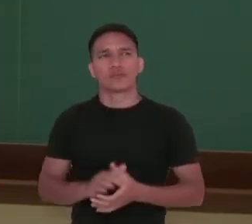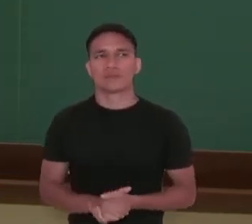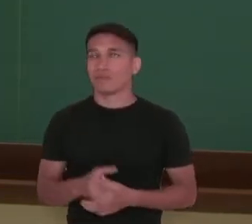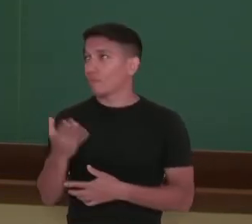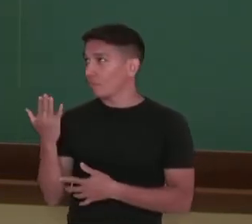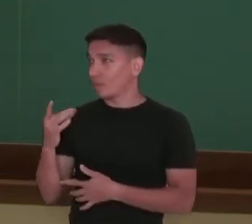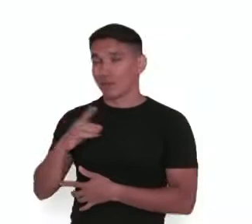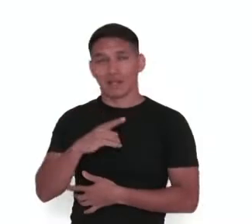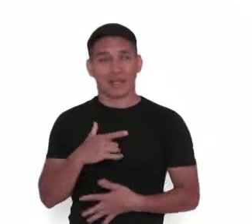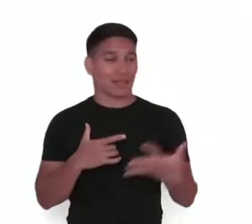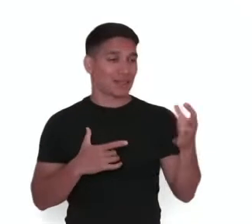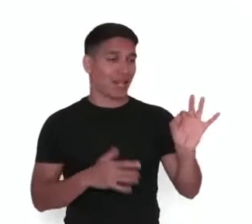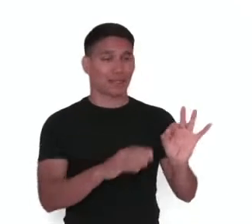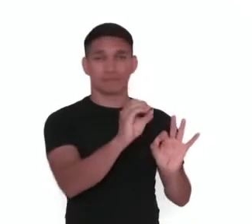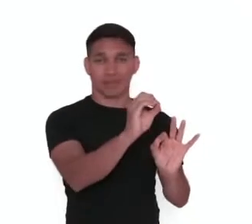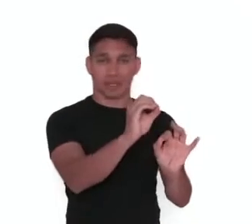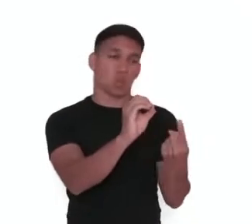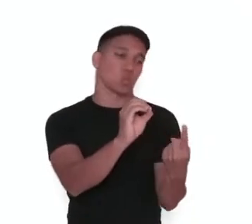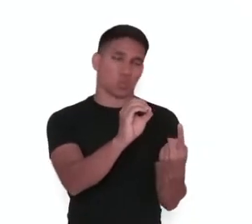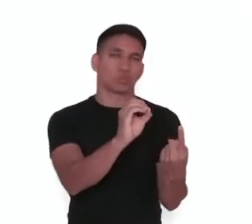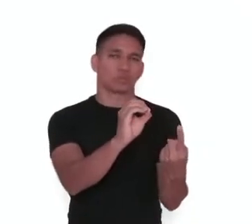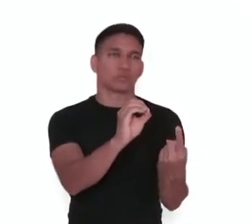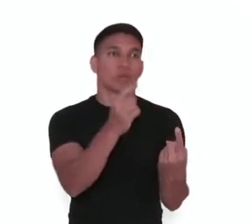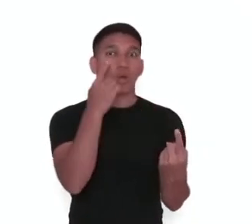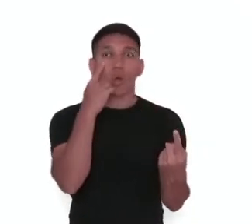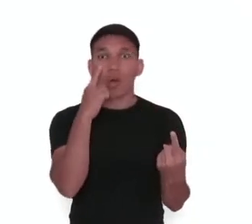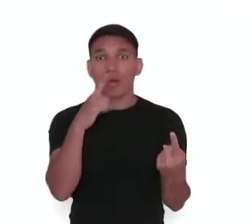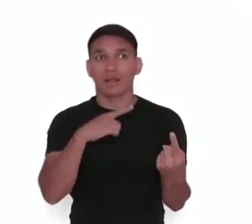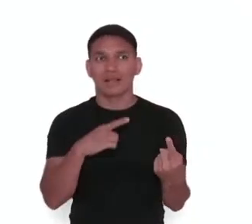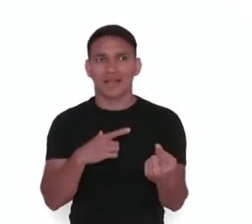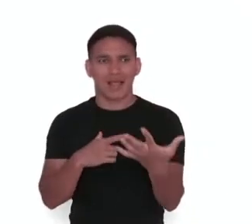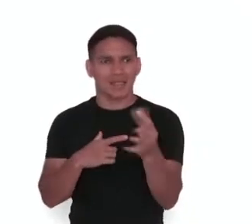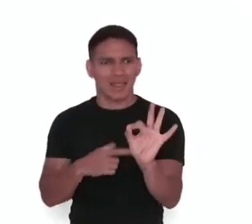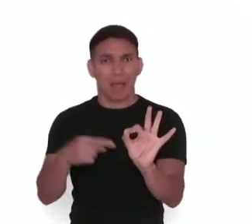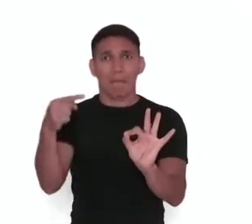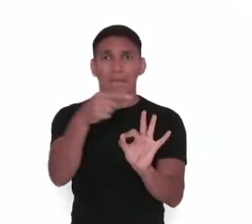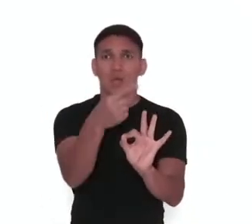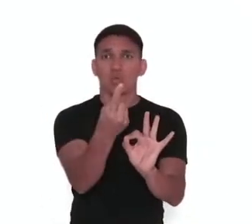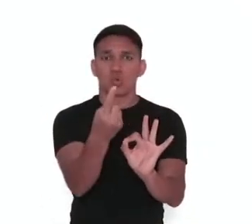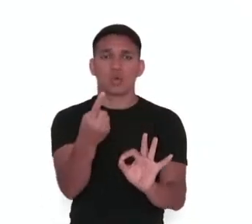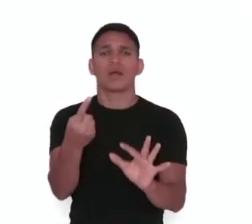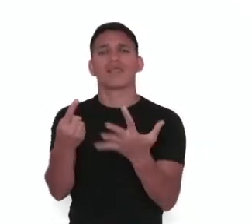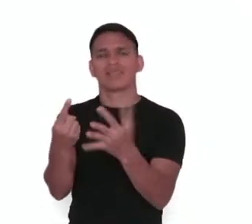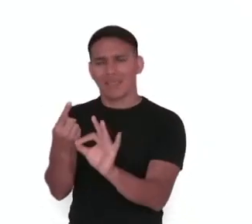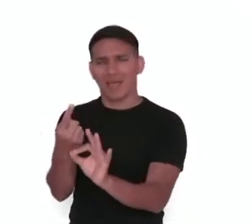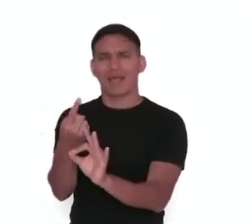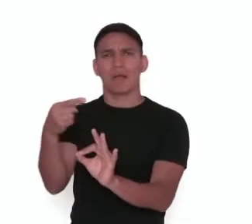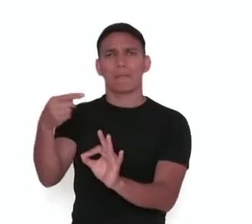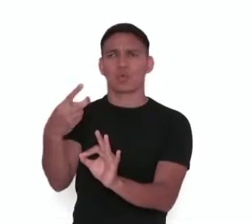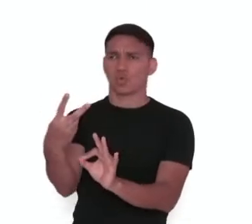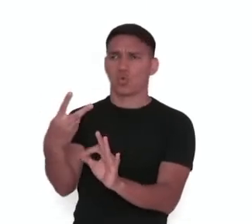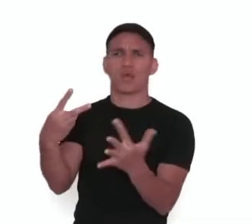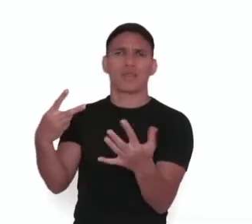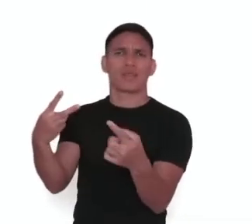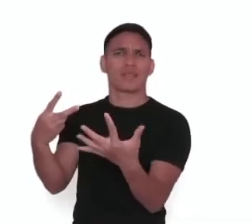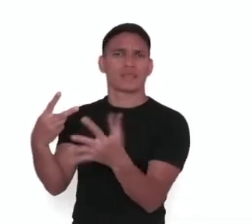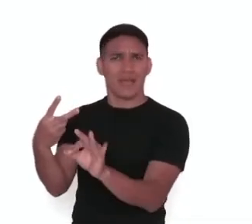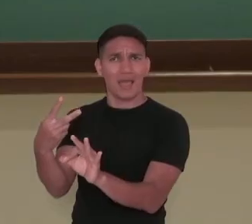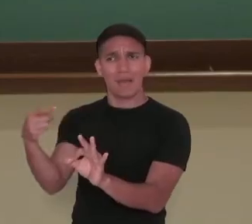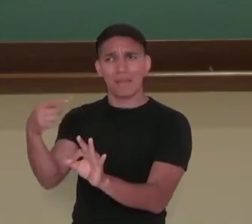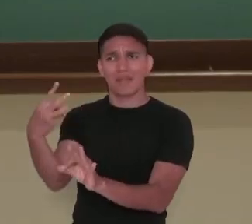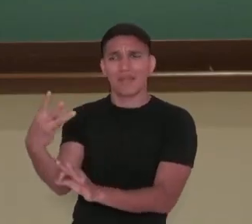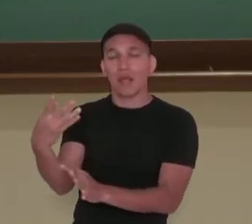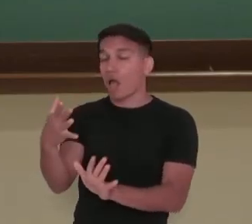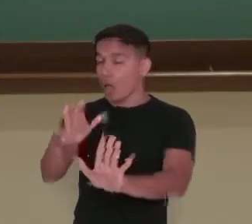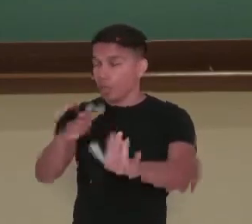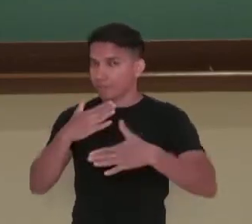tem lá 10 na 0, que é 1. Pessoal, 10 na menos 1, 10 na menos 2, 10 na menos 3. Querido estudante,